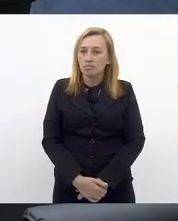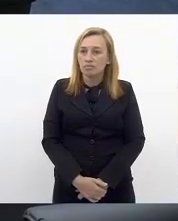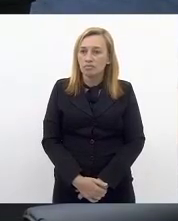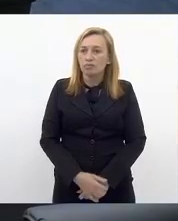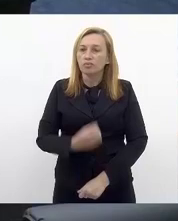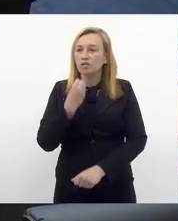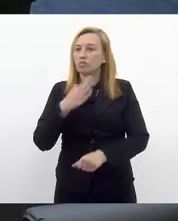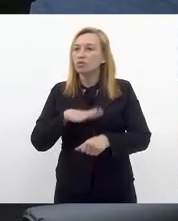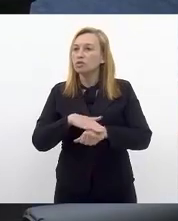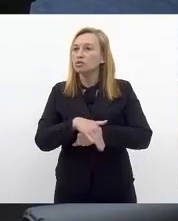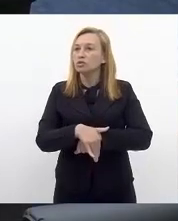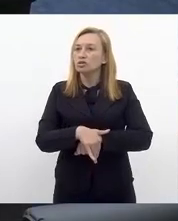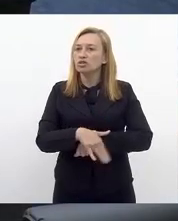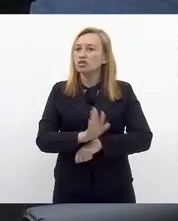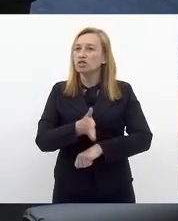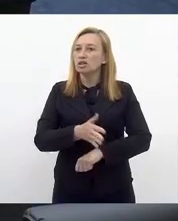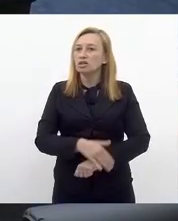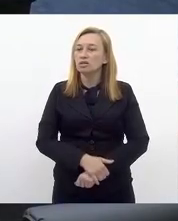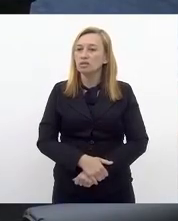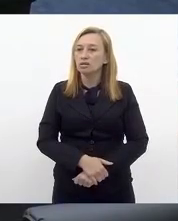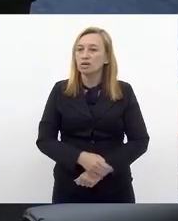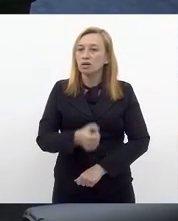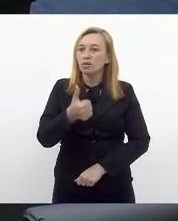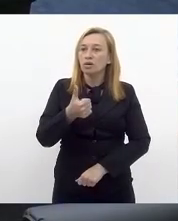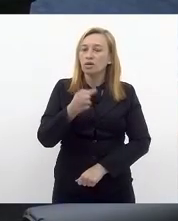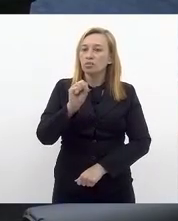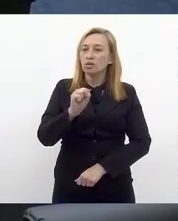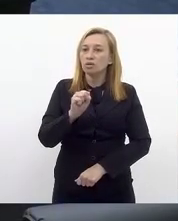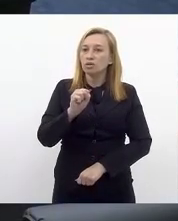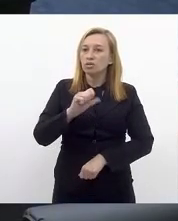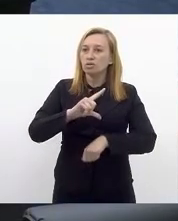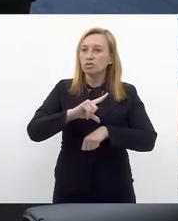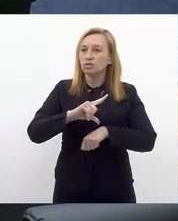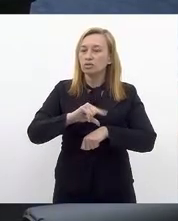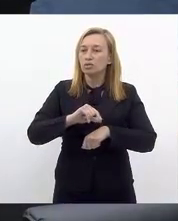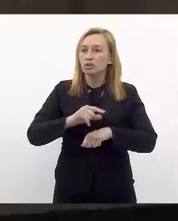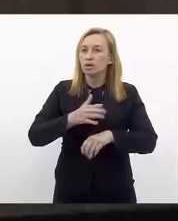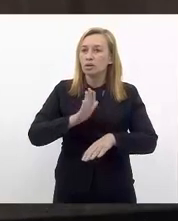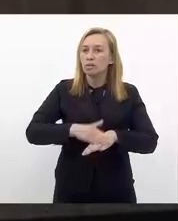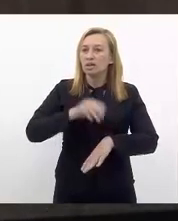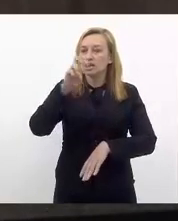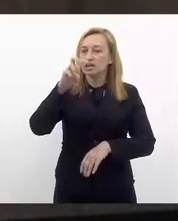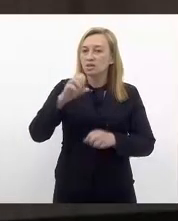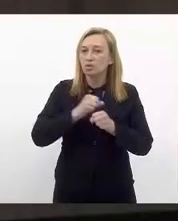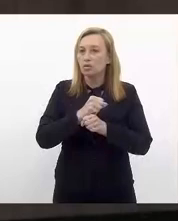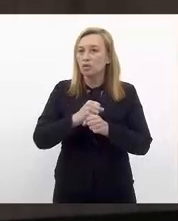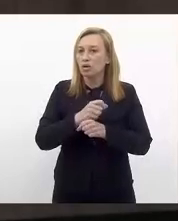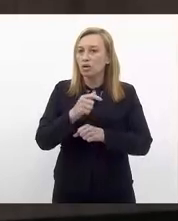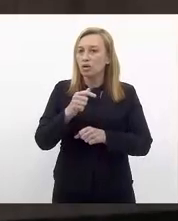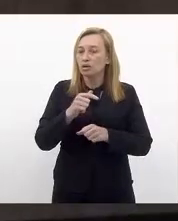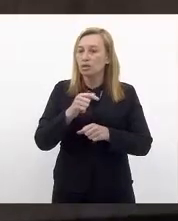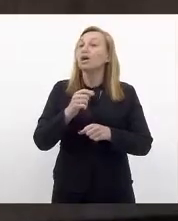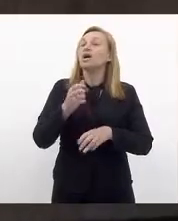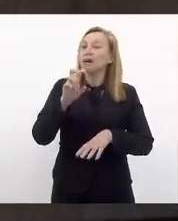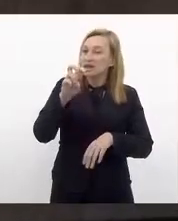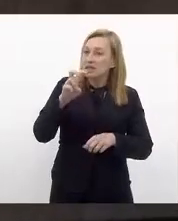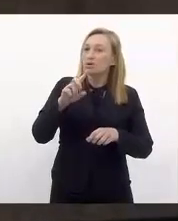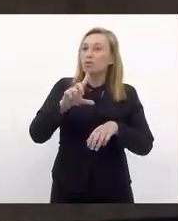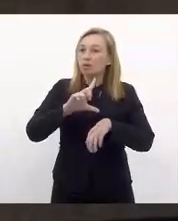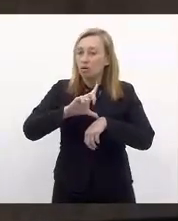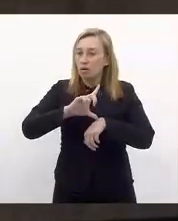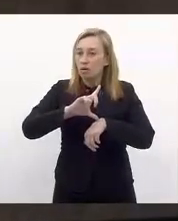Oi boa noite já é boa noite né quase 20 horas já estamos por mais de 5 horas aqui nessa discussão